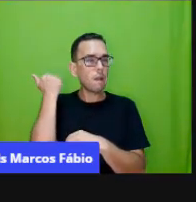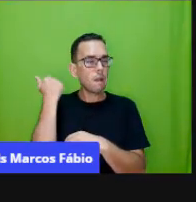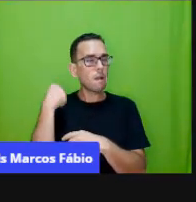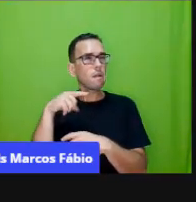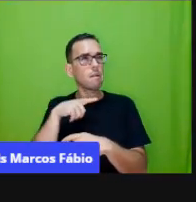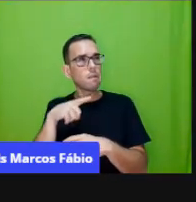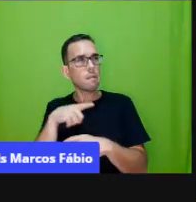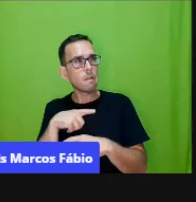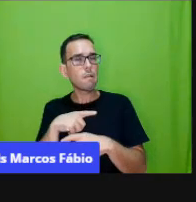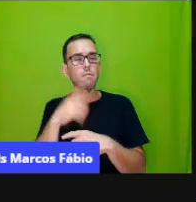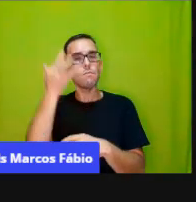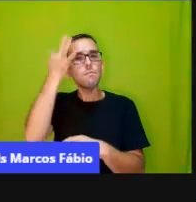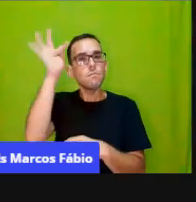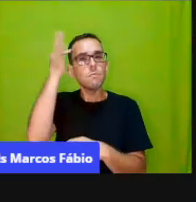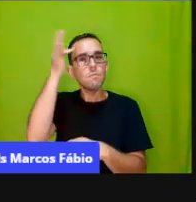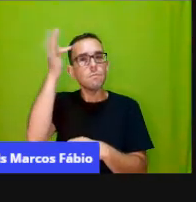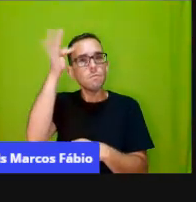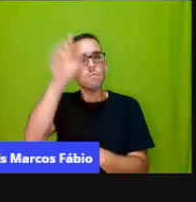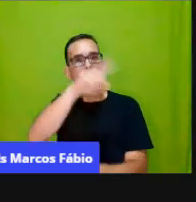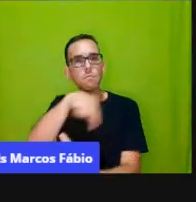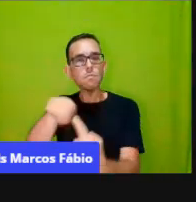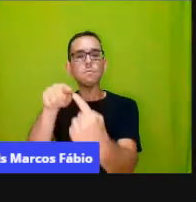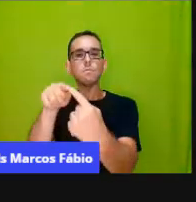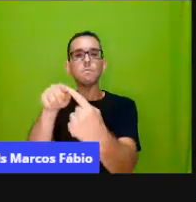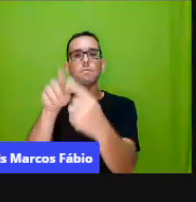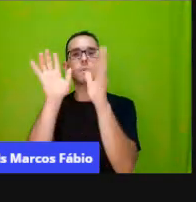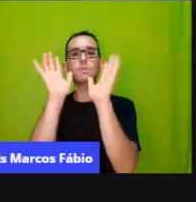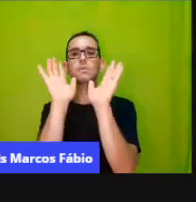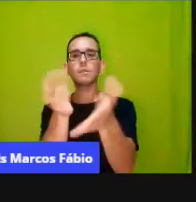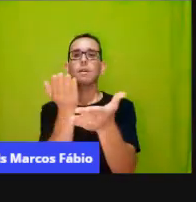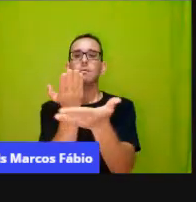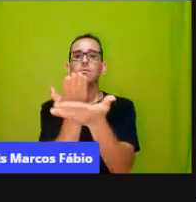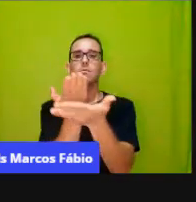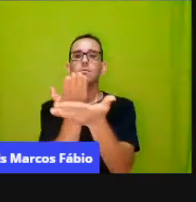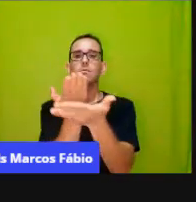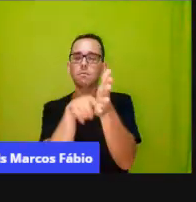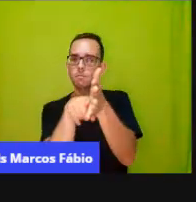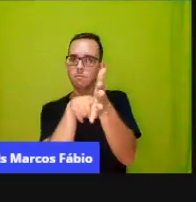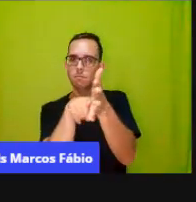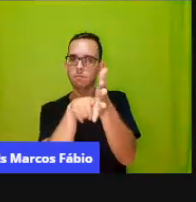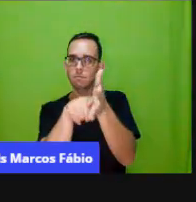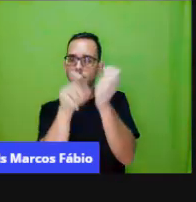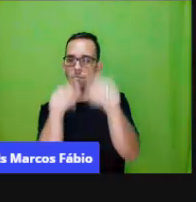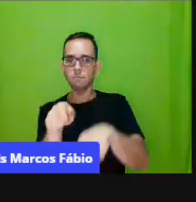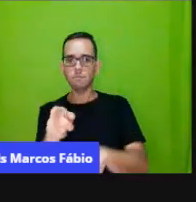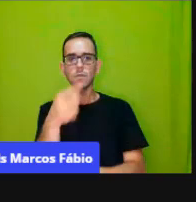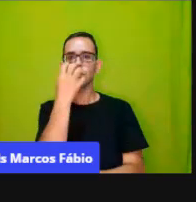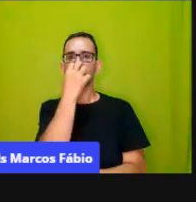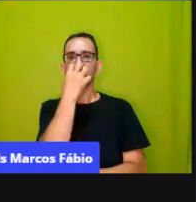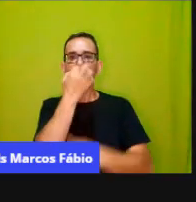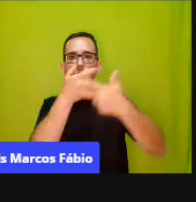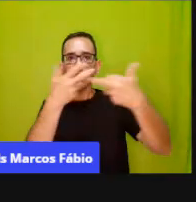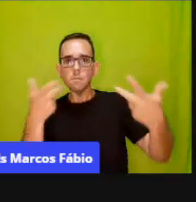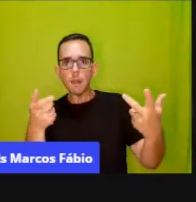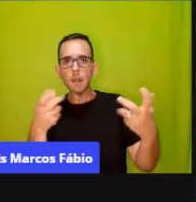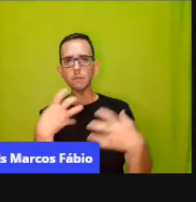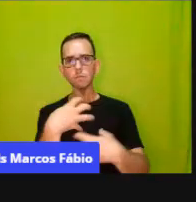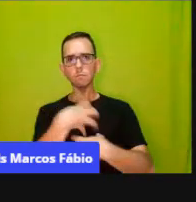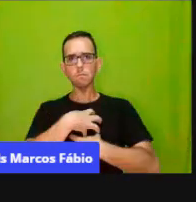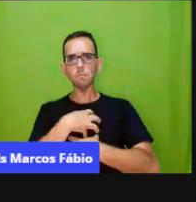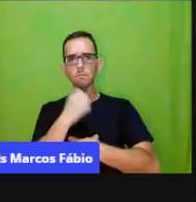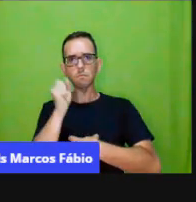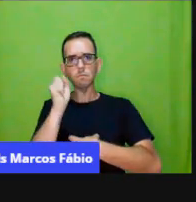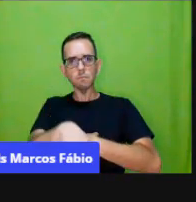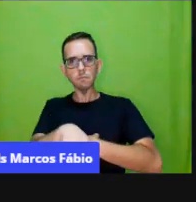dos filósofos gregos, essa questão já existia. Né? Os animais são capazes de sentir? Então, ela